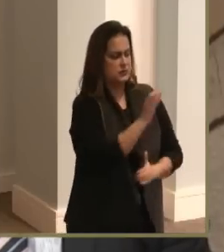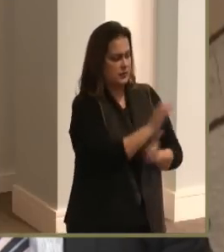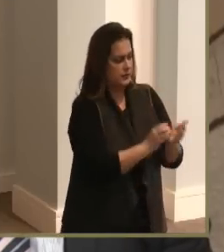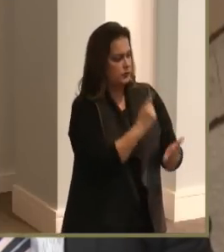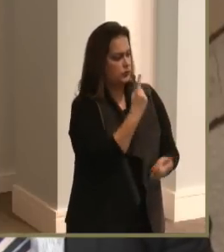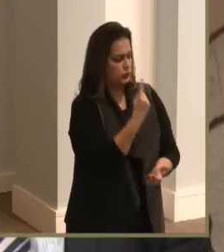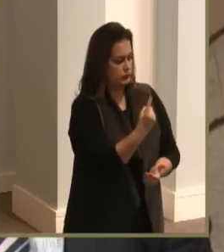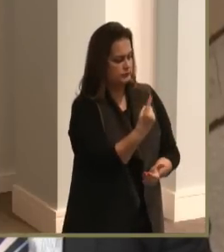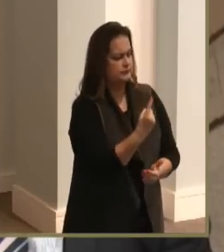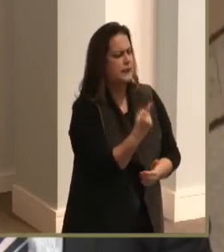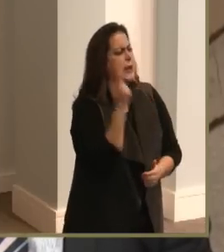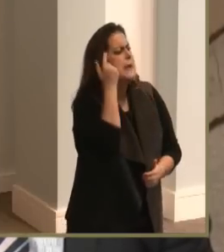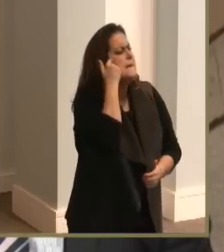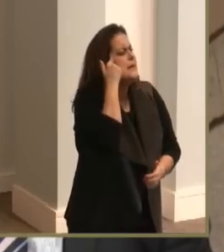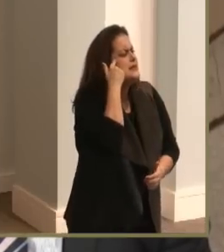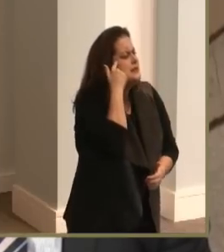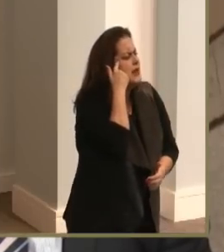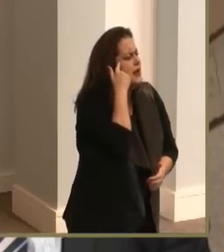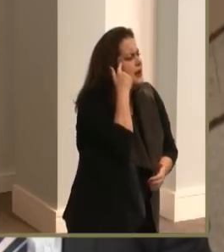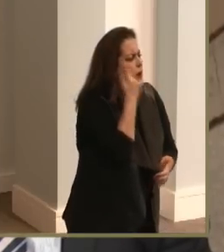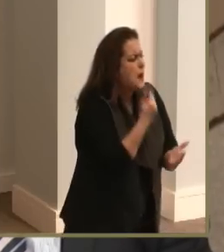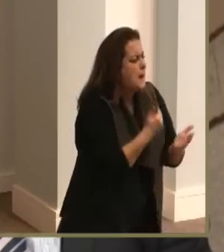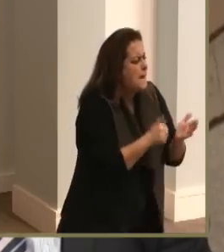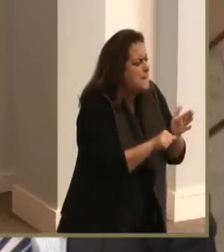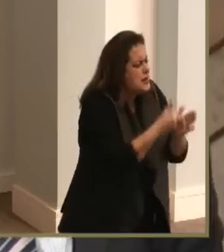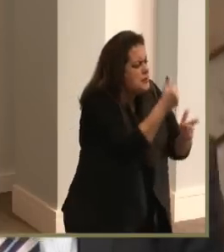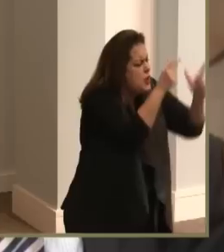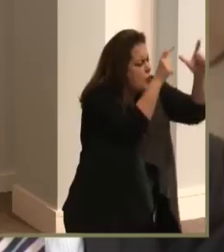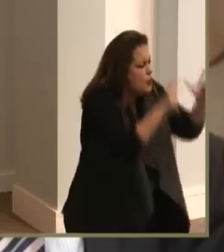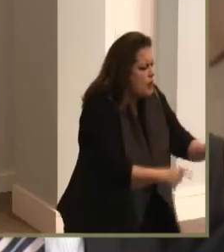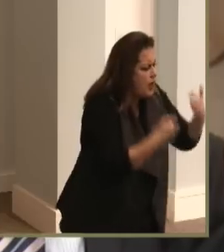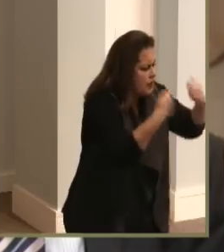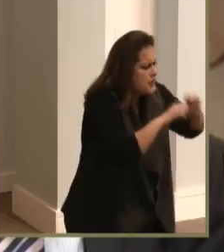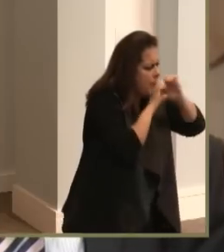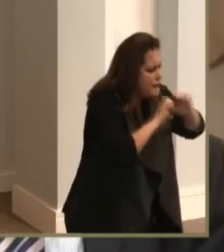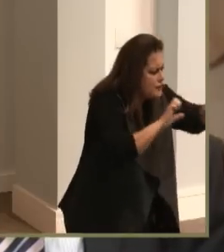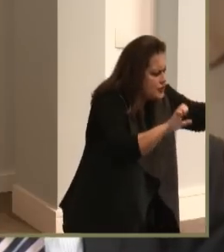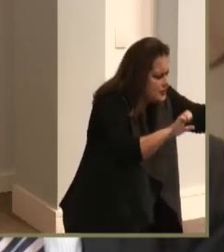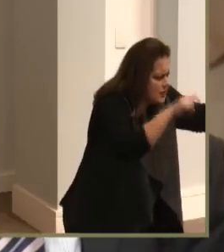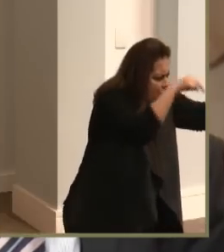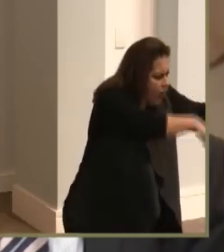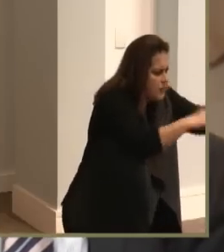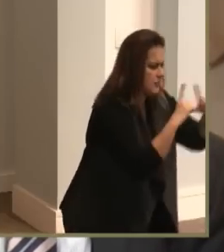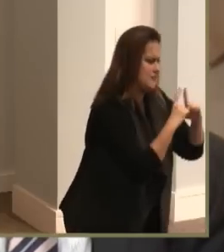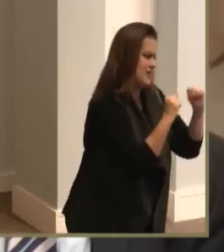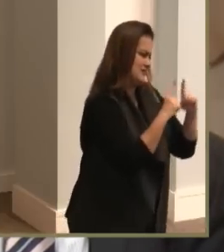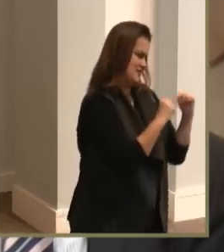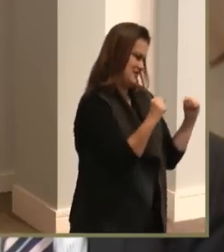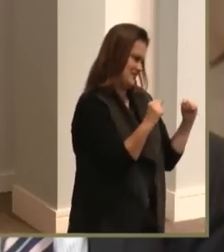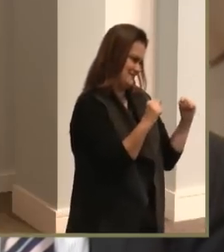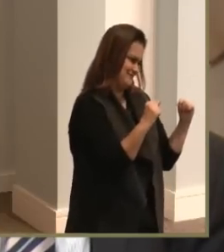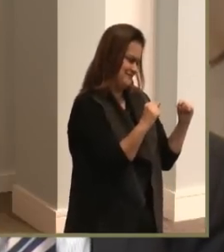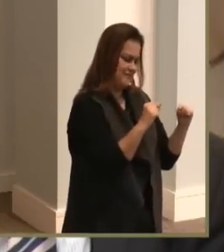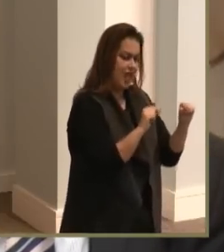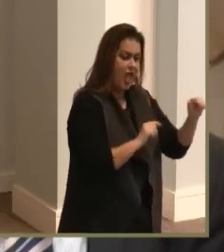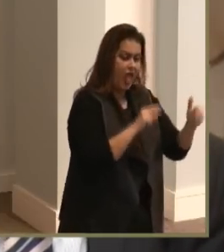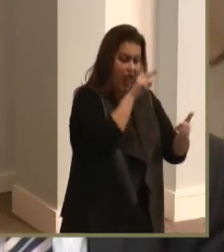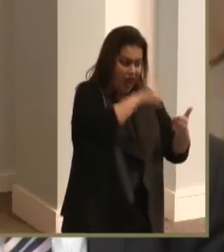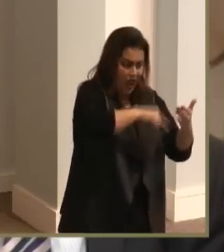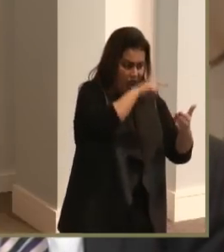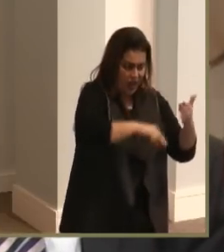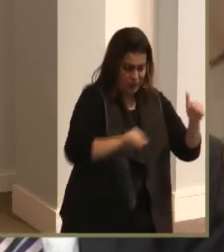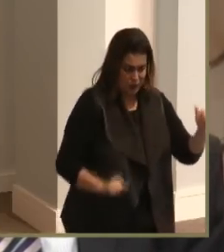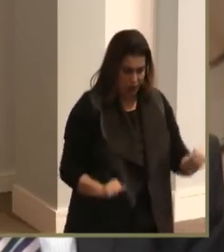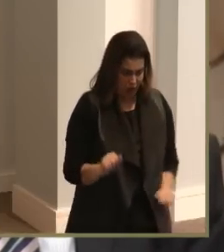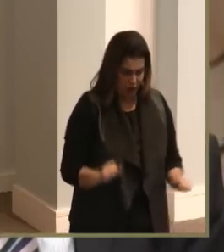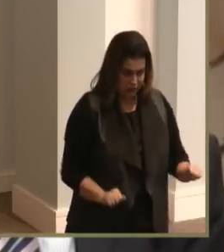nesta manhã sobre Brasília como nosso primeiro campo missionário. Façamos a leitura então de Atos, você pode acessar o texto